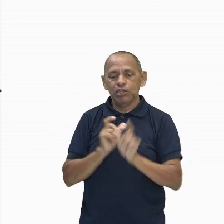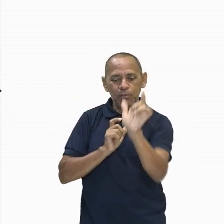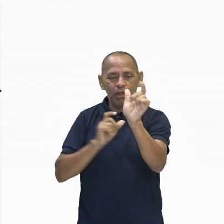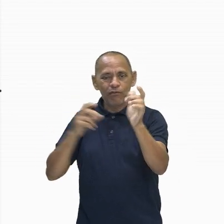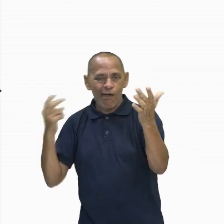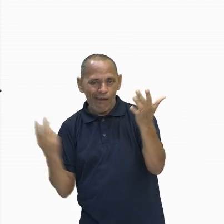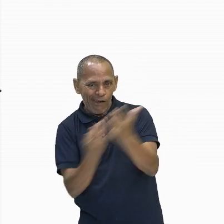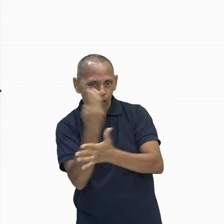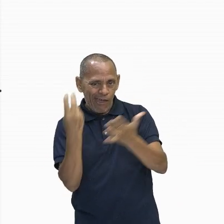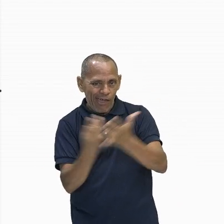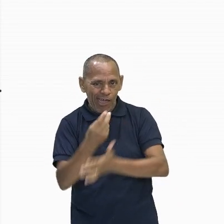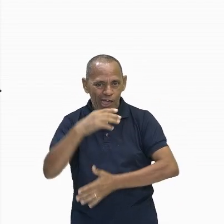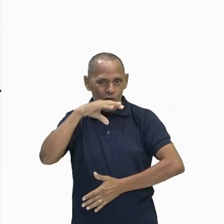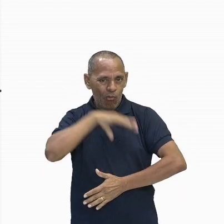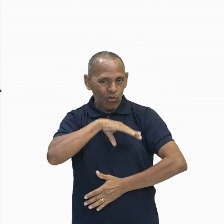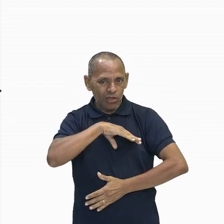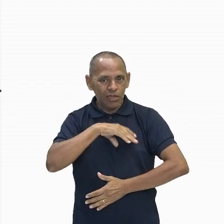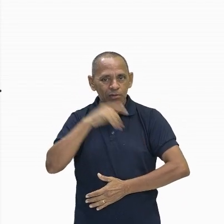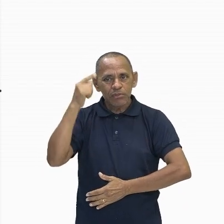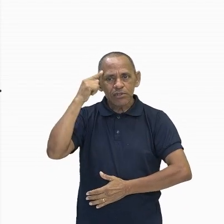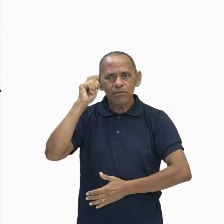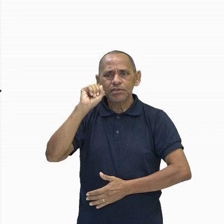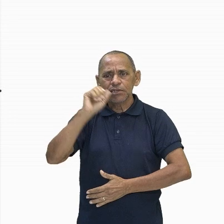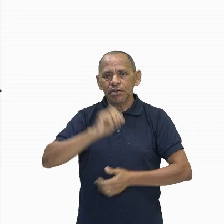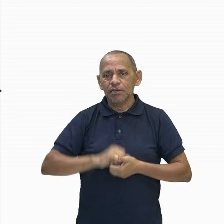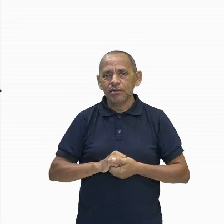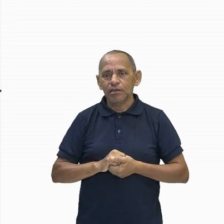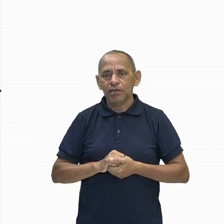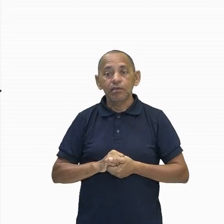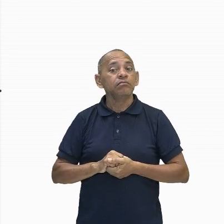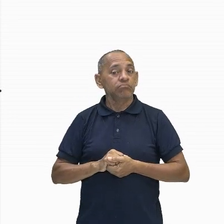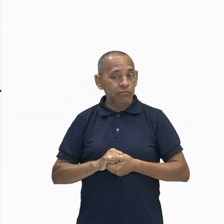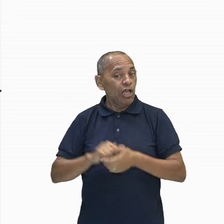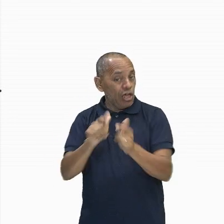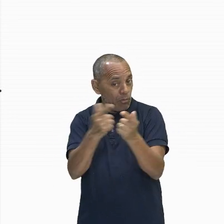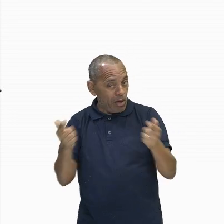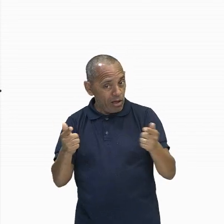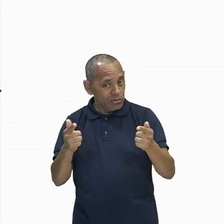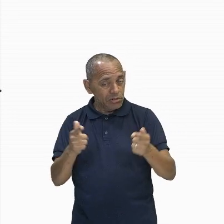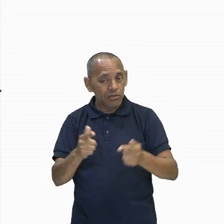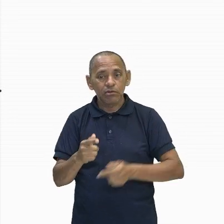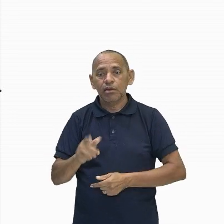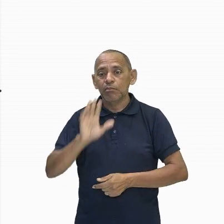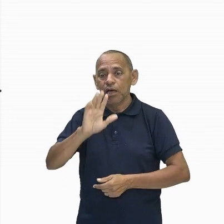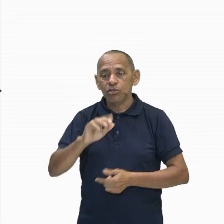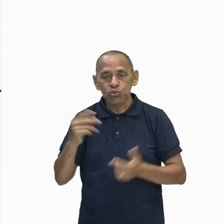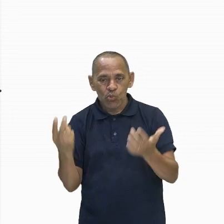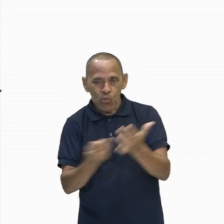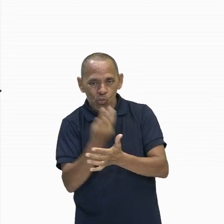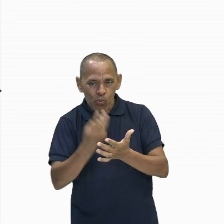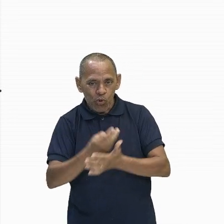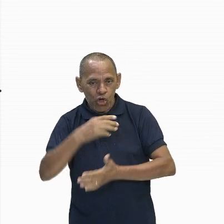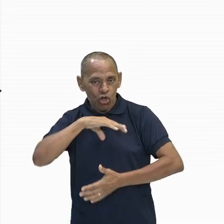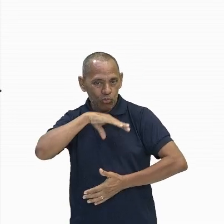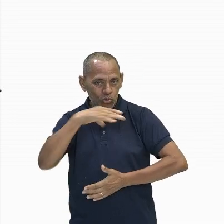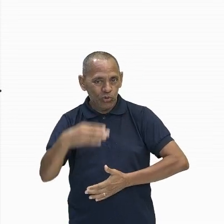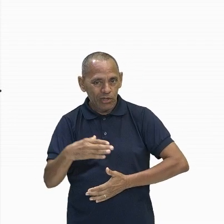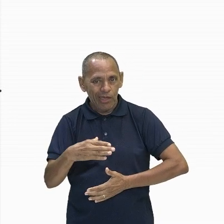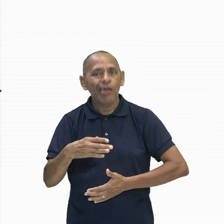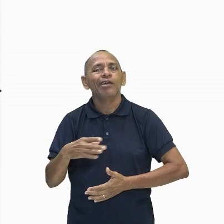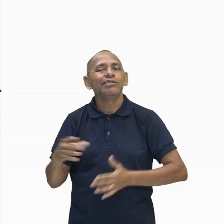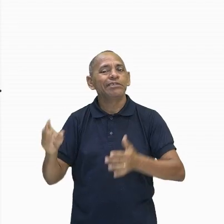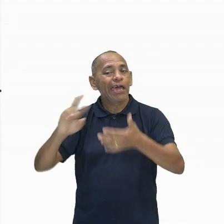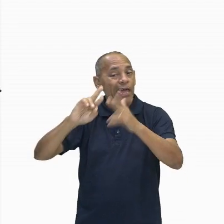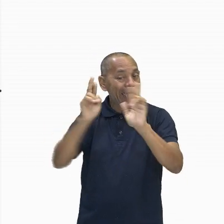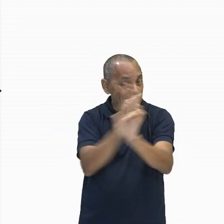de português, pensamos em quê? Pensamos em questões gramaticais, mas aí o erro de português tem a ver com o erro histórico. Exato. E aí